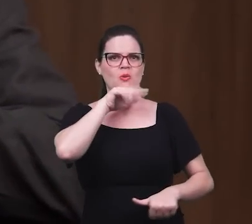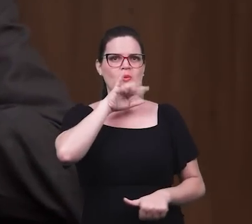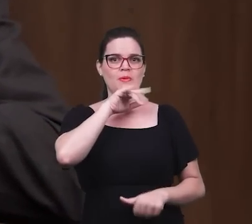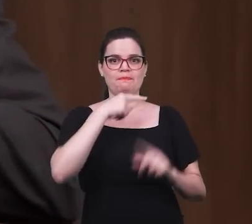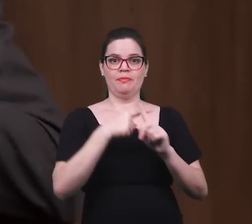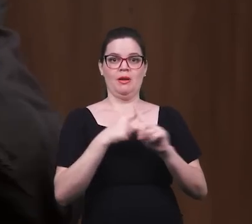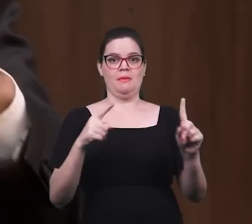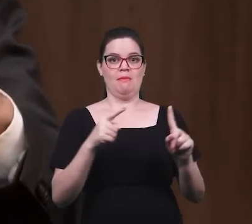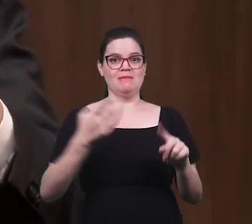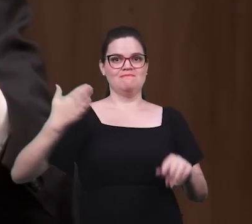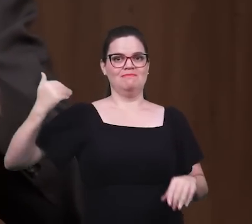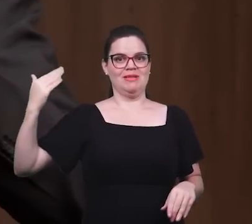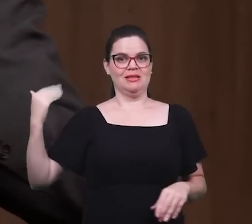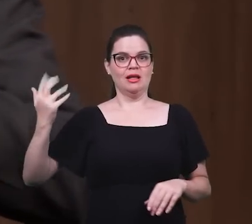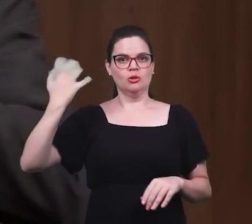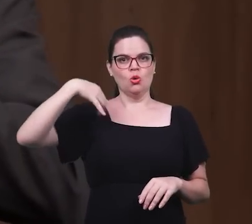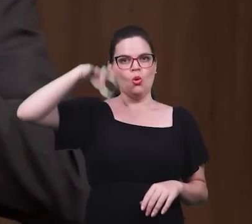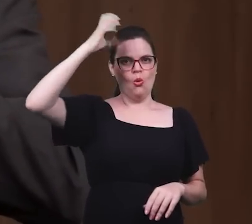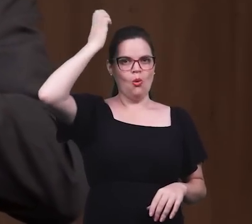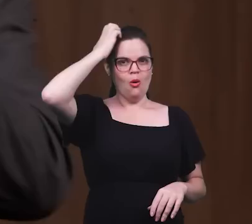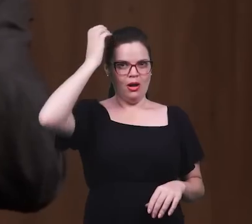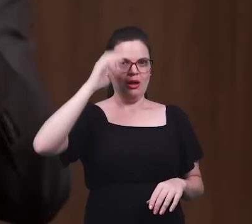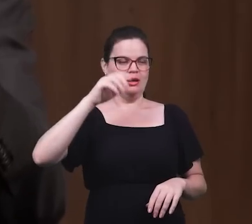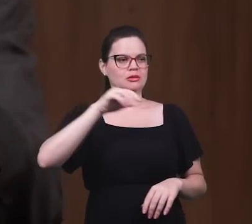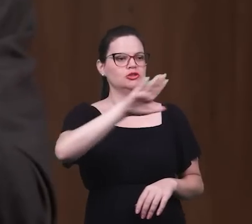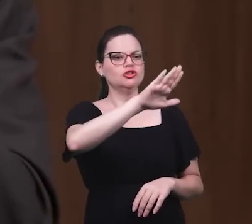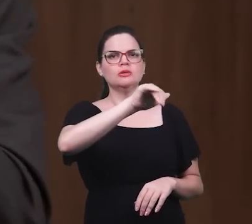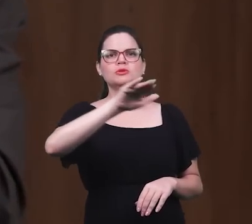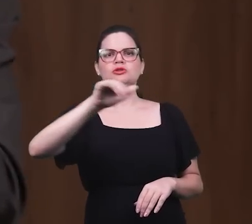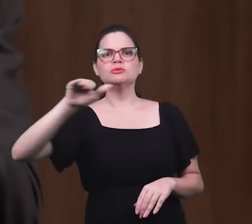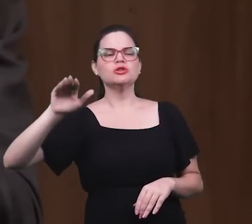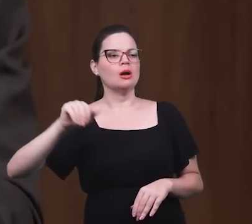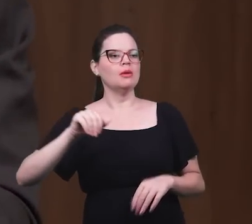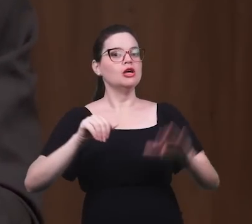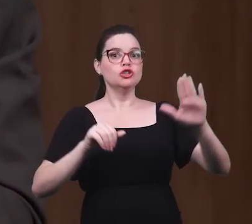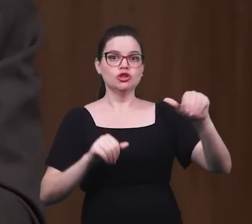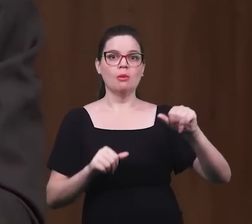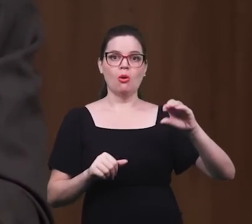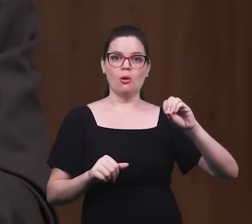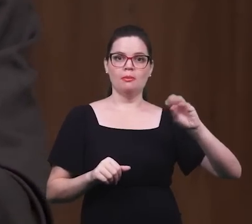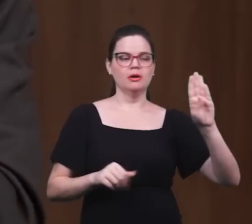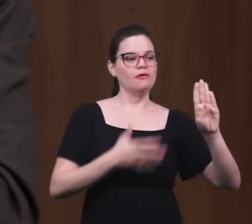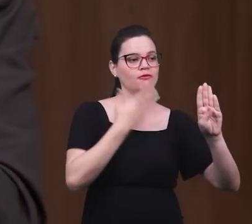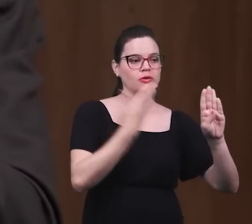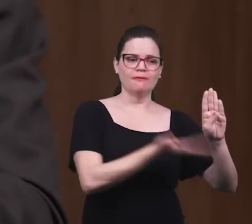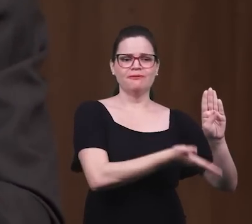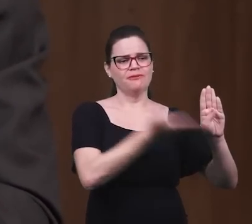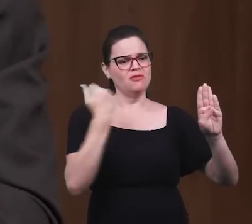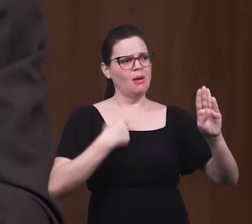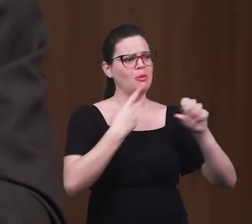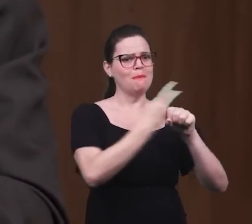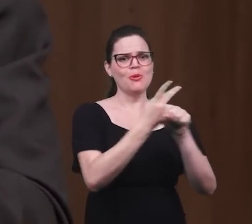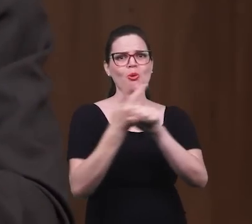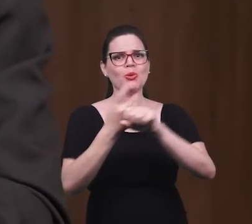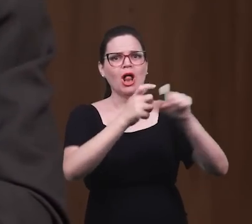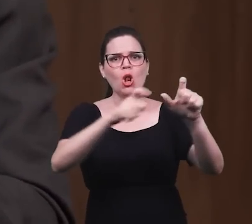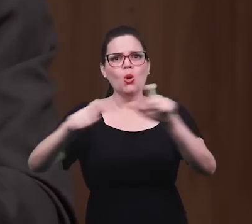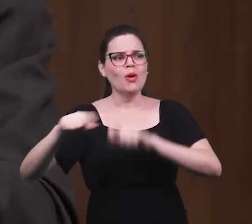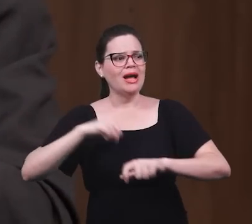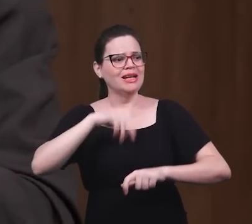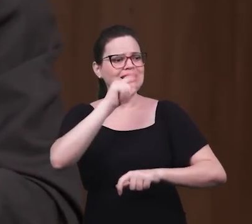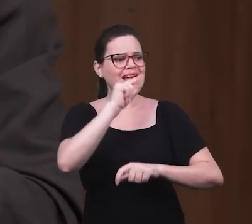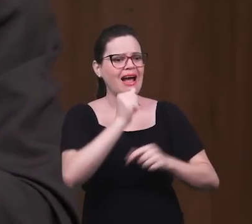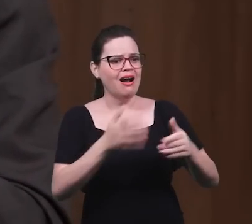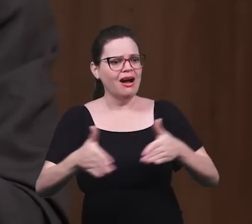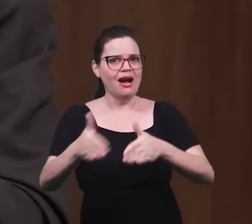que sair por todo Israel em busca das fontes e de pasto. que senão vamos morrer de fome. Olha, aí ele fala